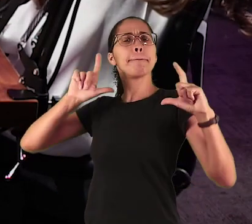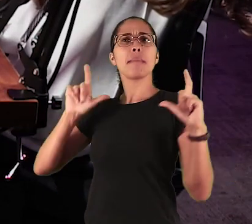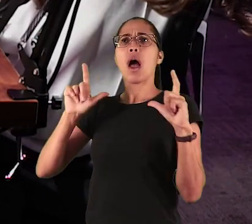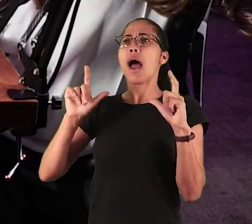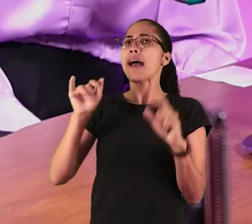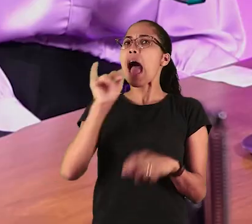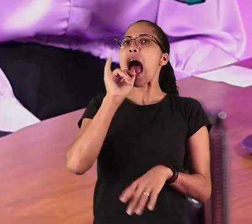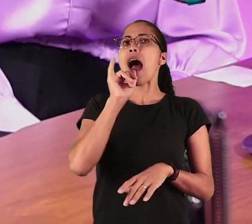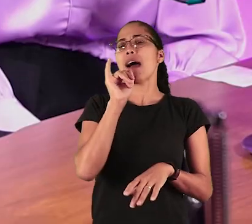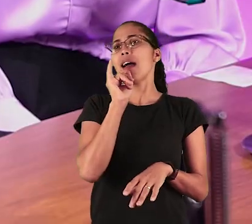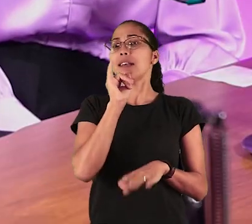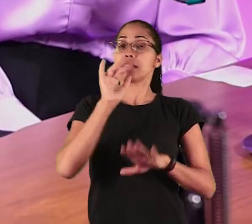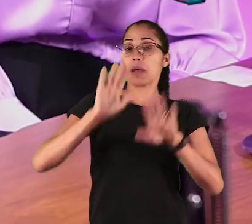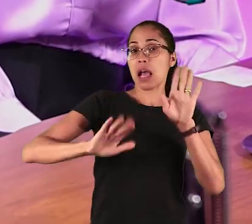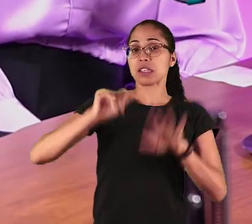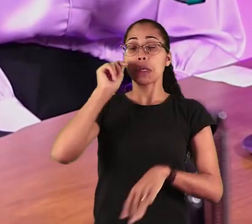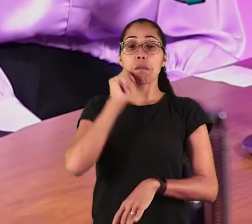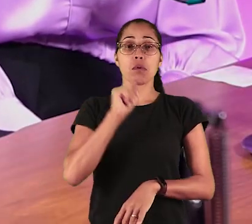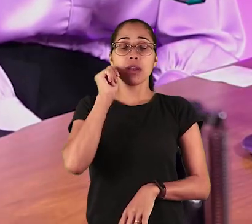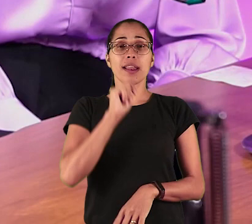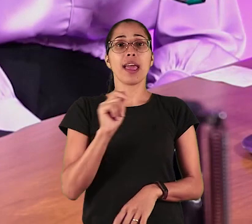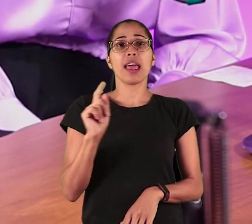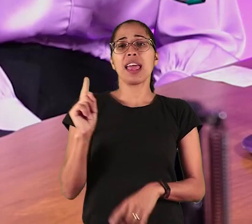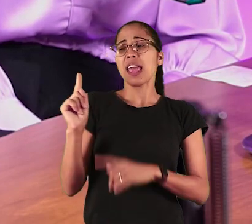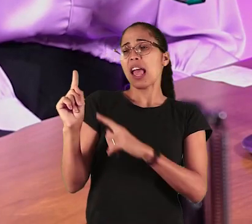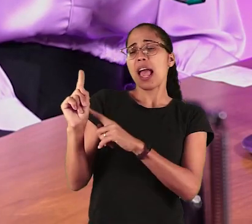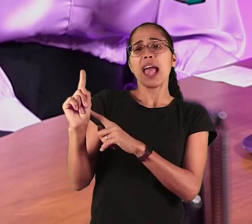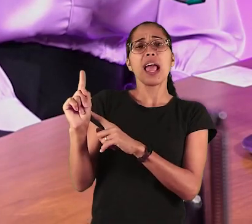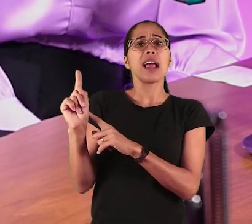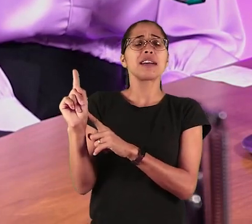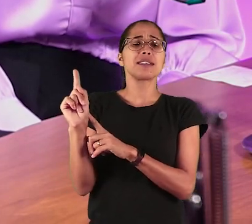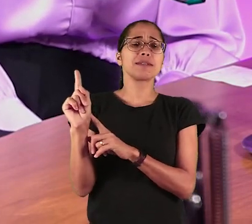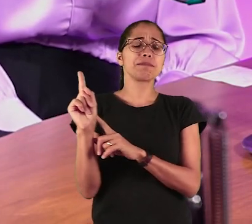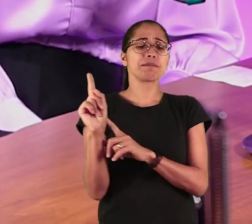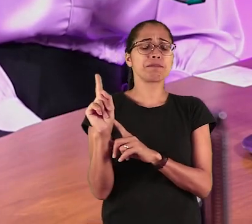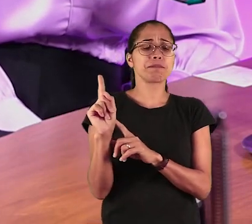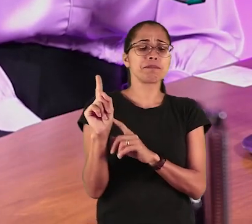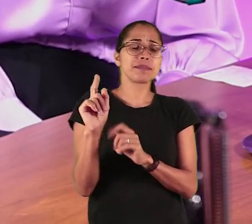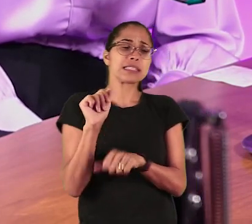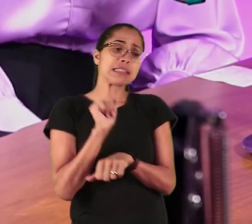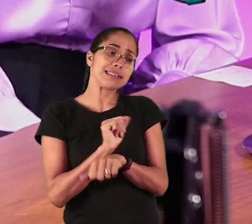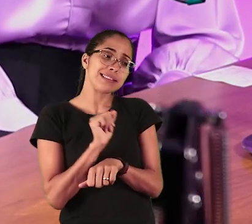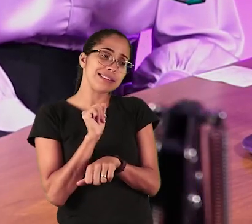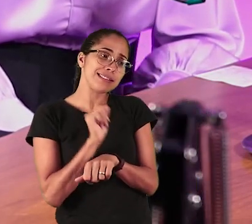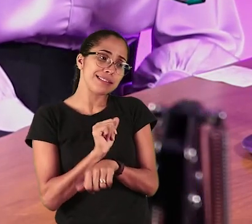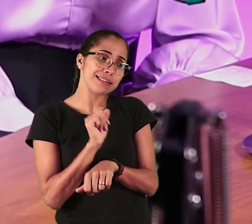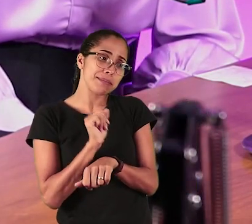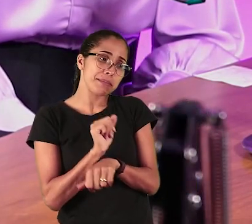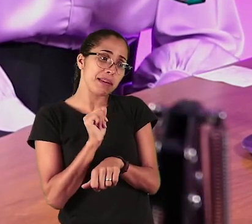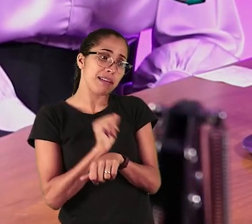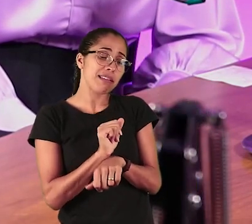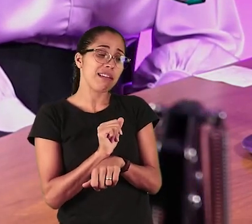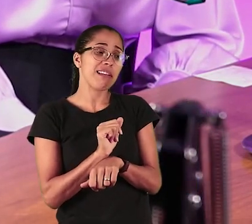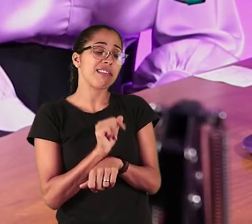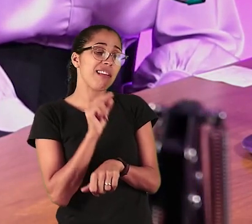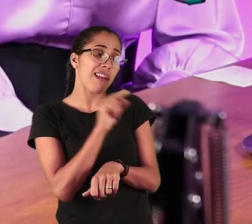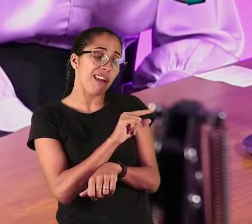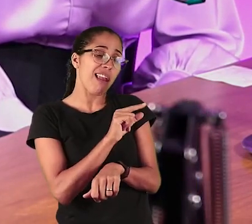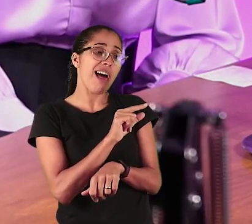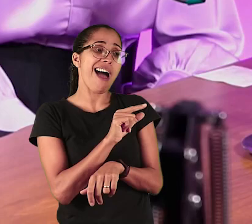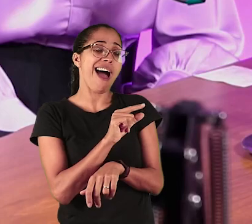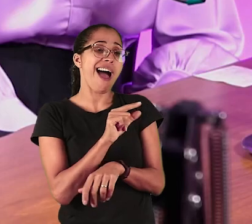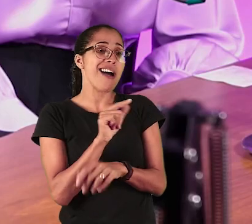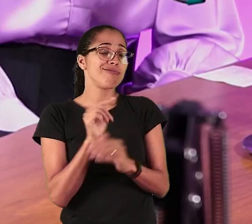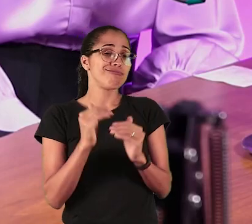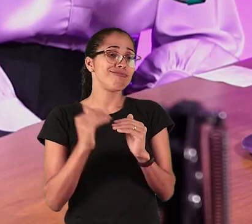vezes eu escuto estou assim em contato com muitas mulheres e eu vejo que as mulheres são muito numa posição esperando as coisas a promoção acontecer